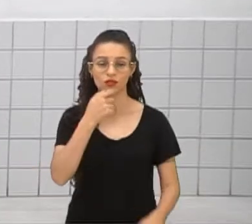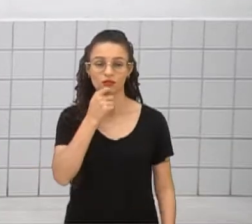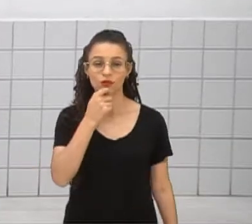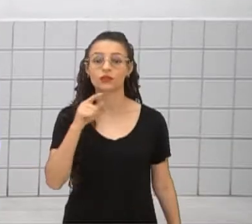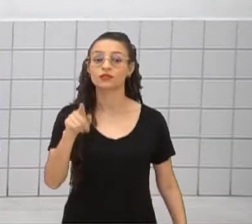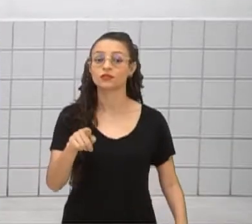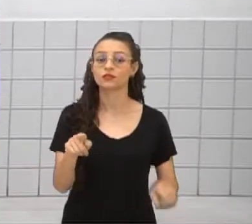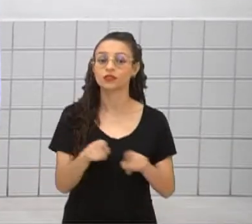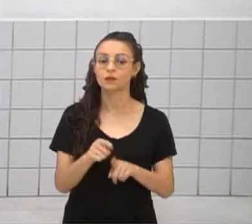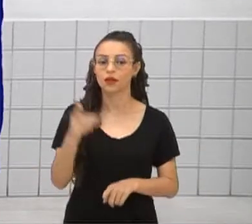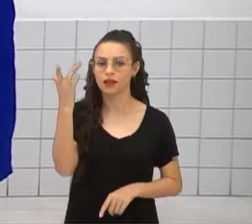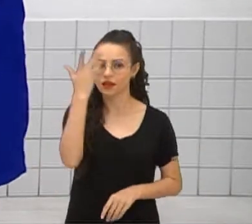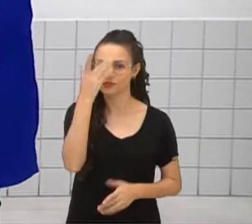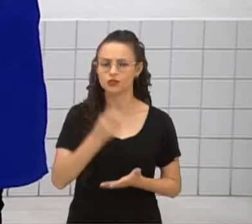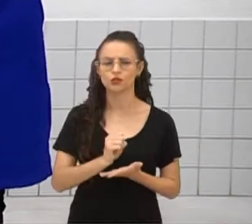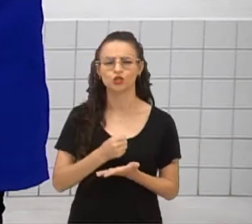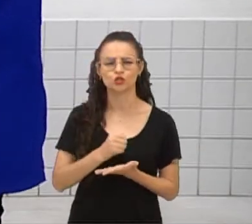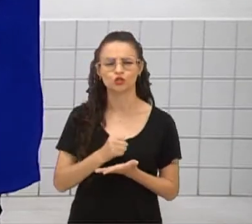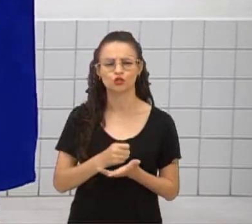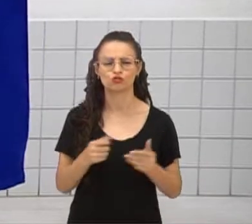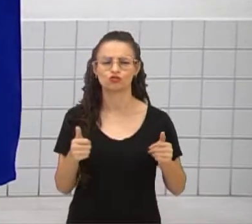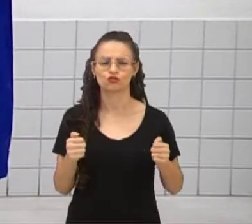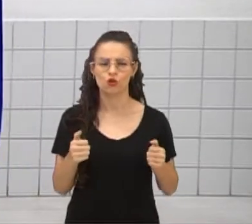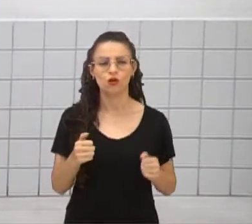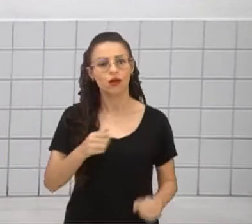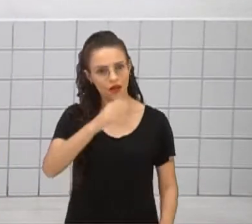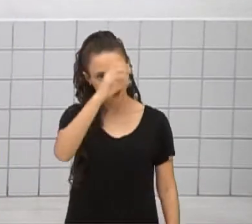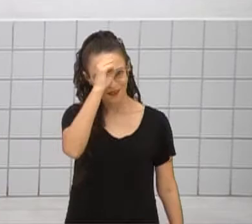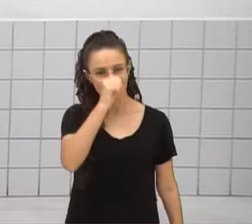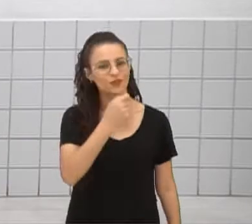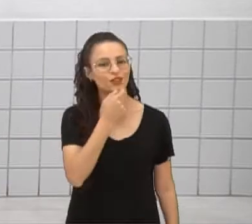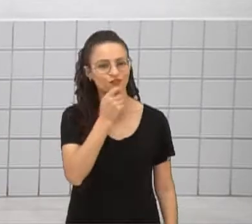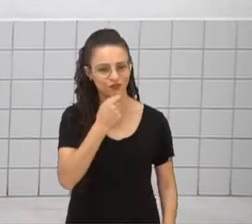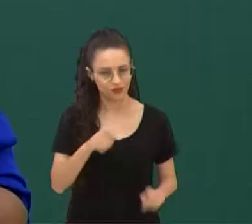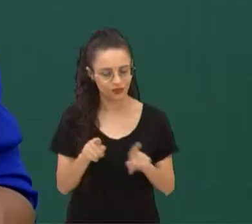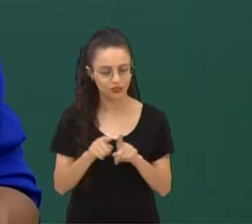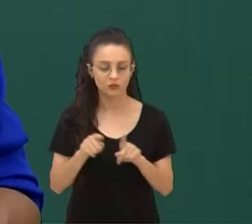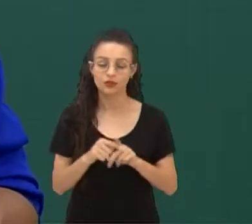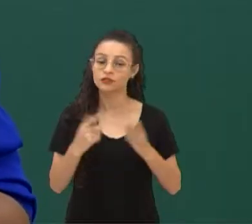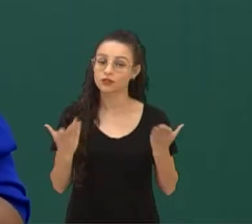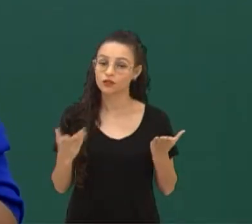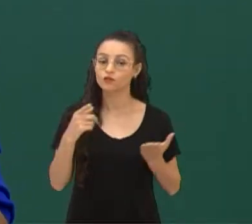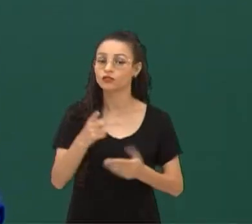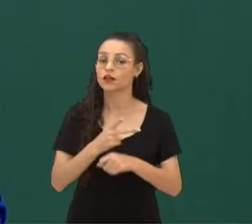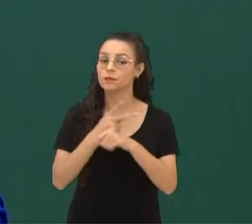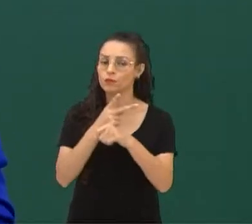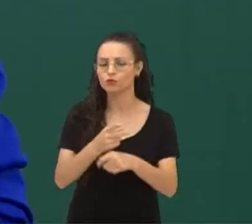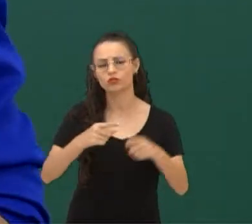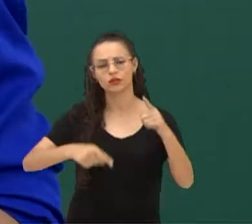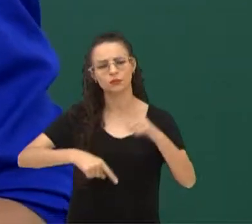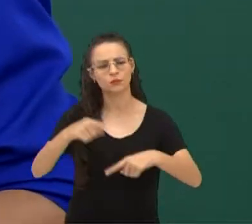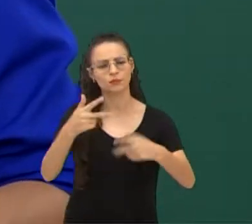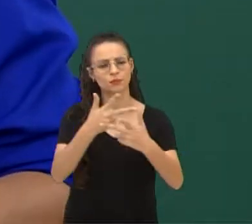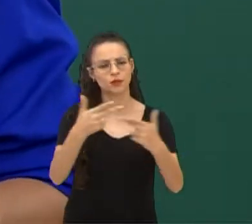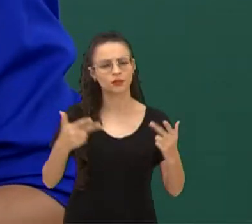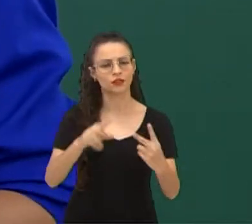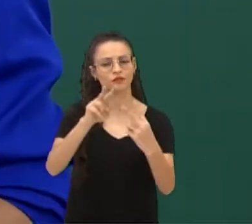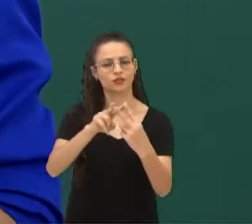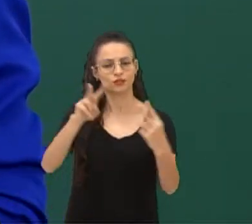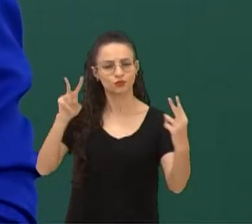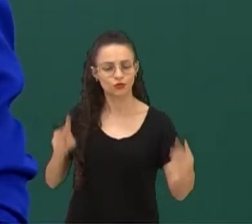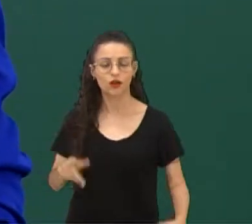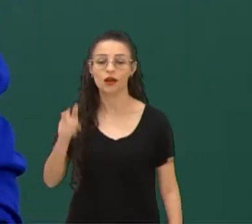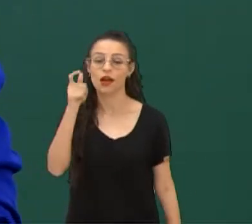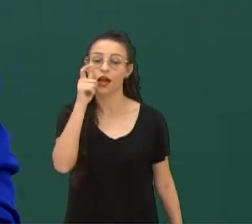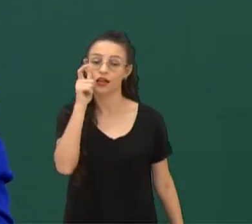joga bastante né nossa como que eu pessoal aprendi inglês ali não é então busca essas ferramentas online assistir